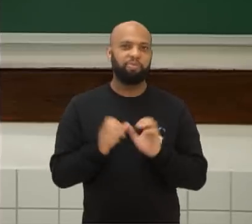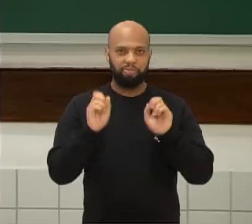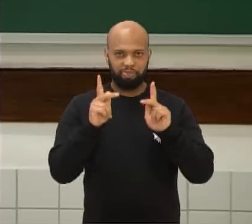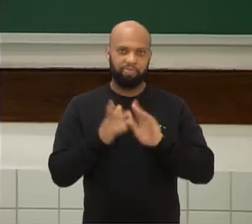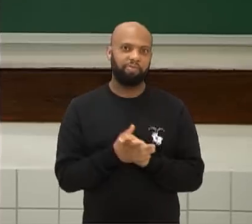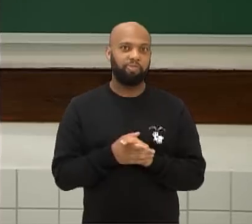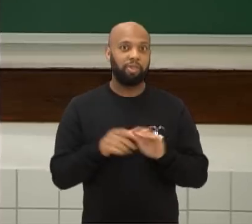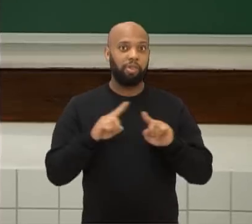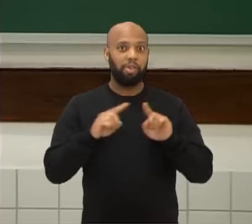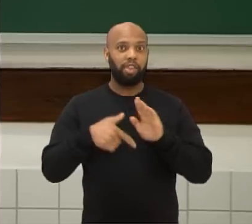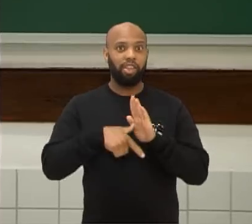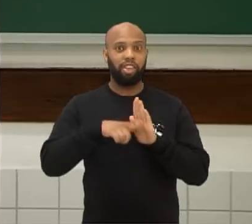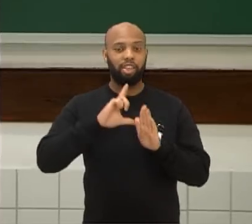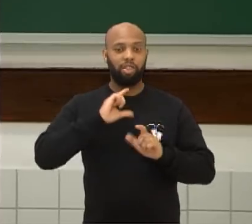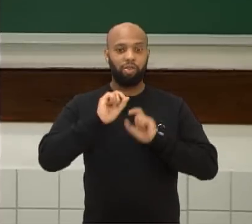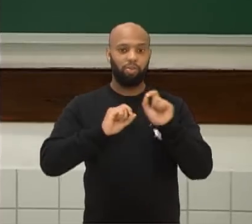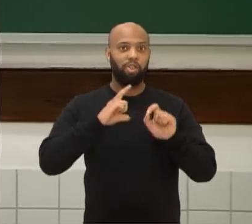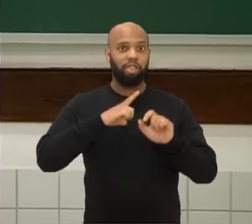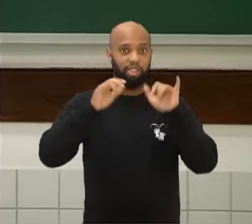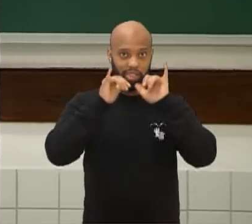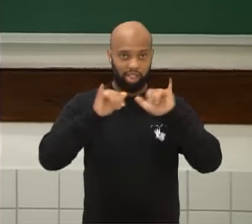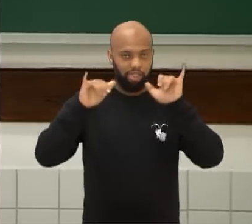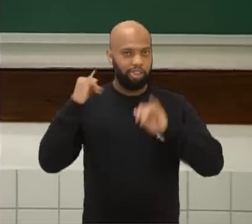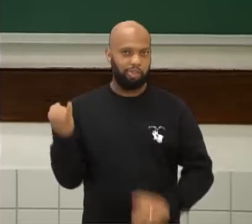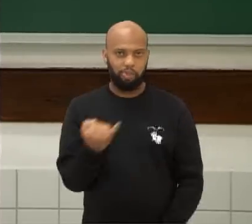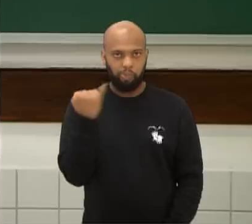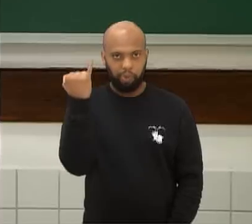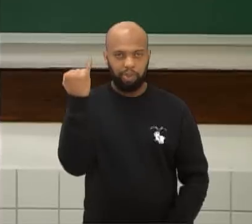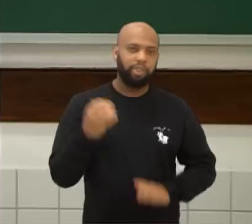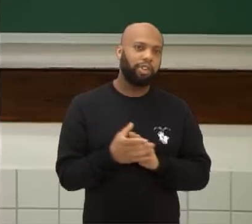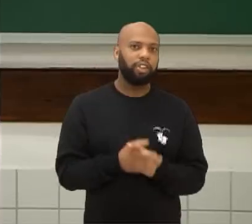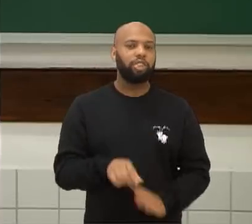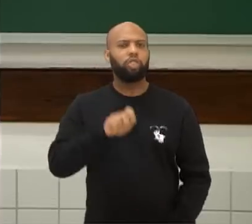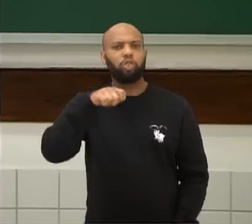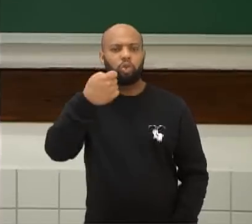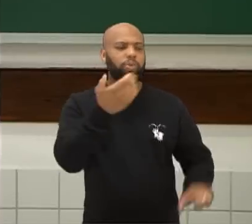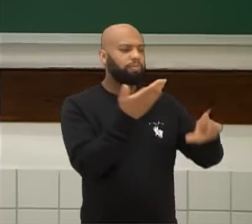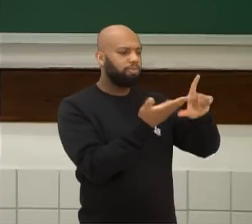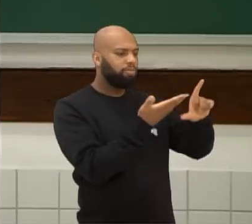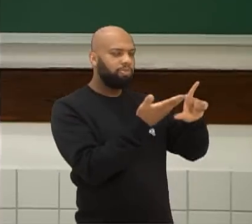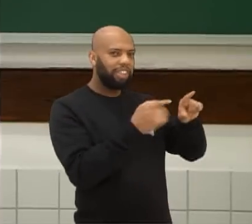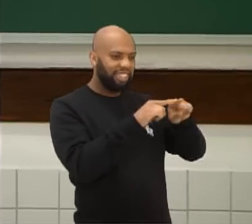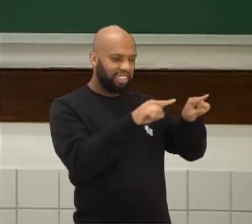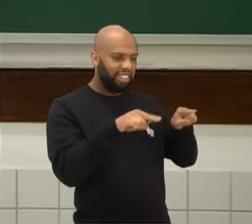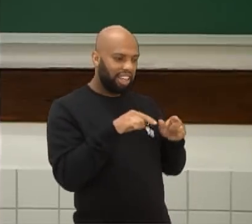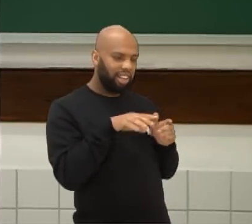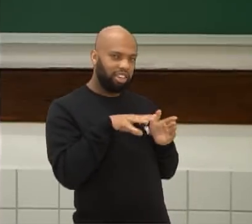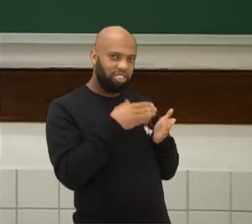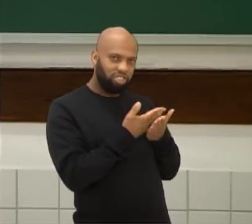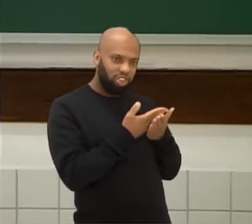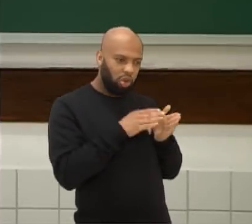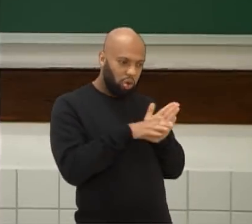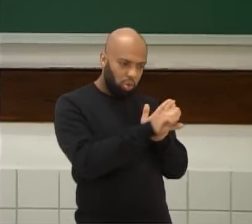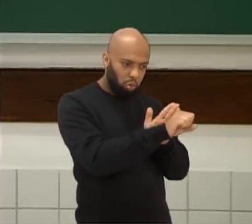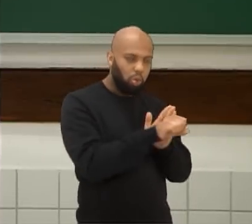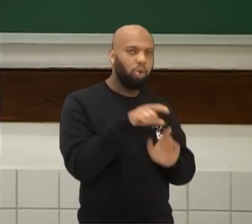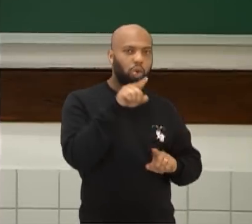ok? Antes, eu gostaria de dar um recadinho para vocês sobre o Classroom, para que vocês